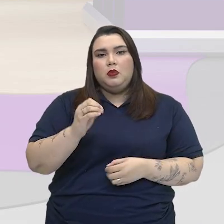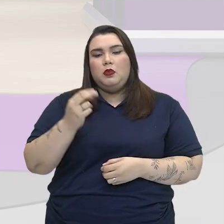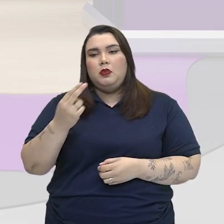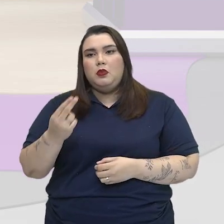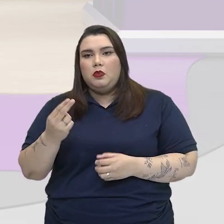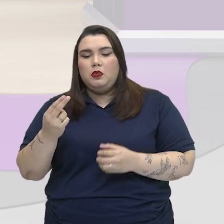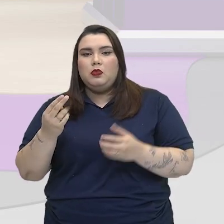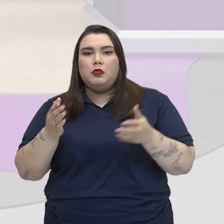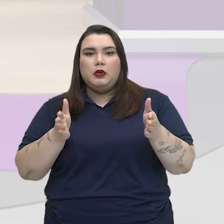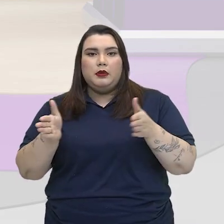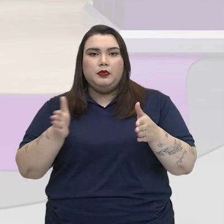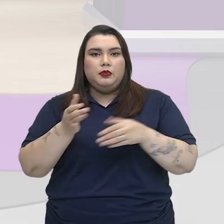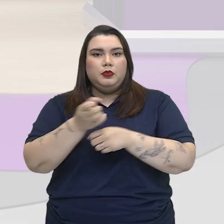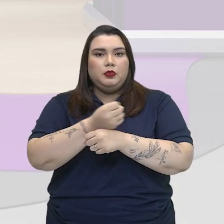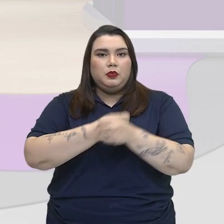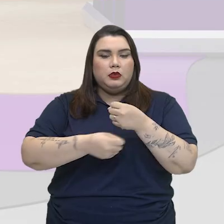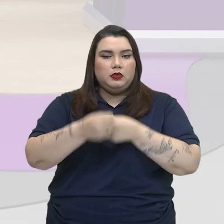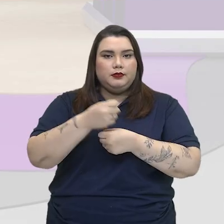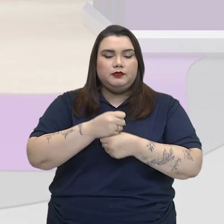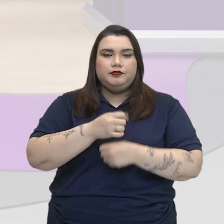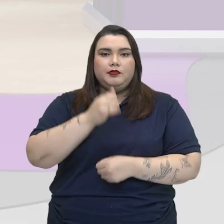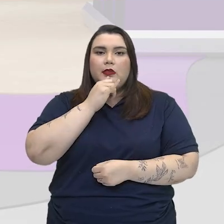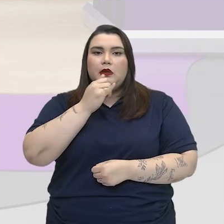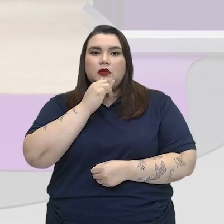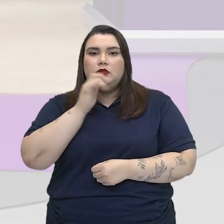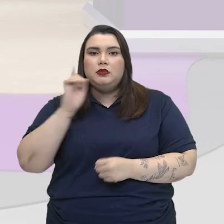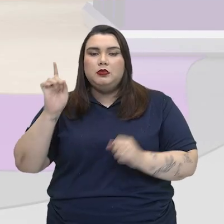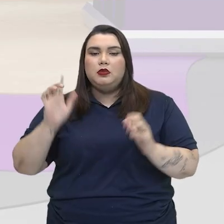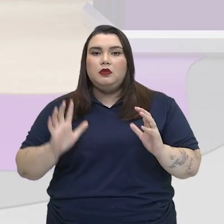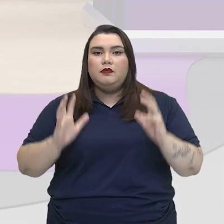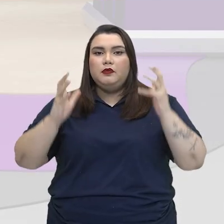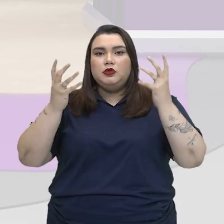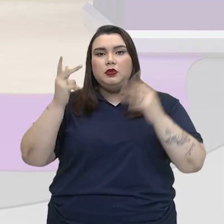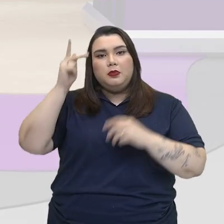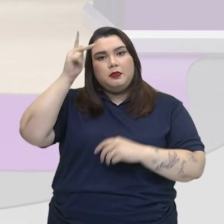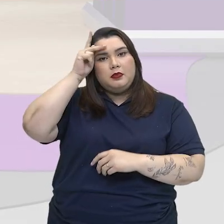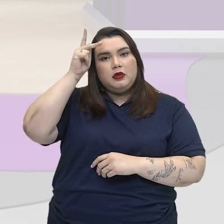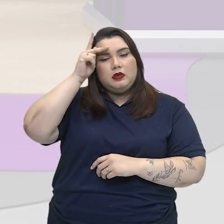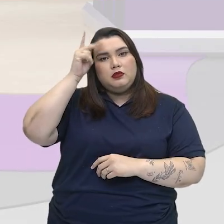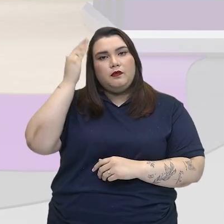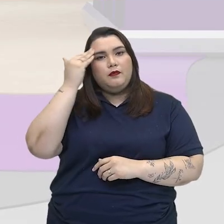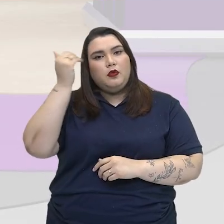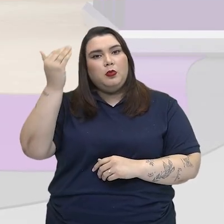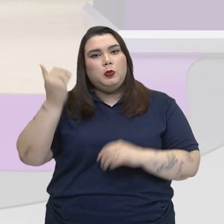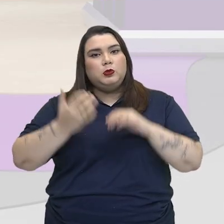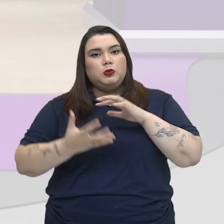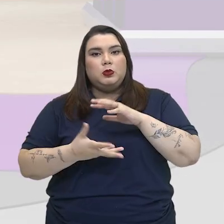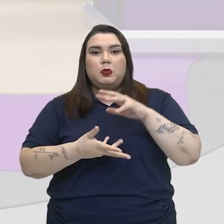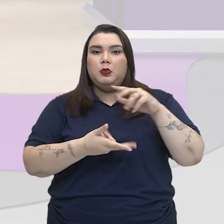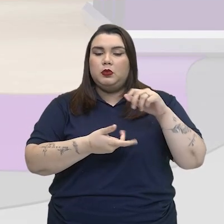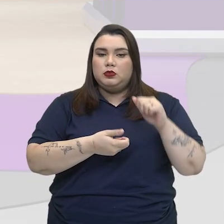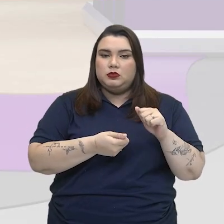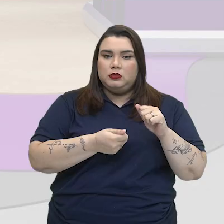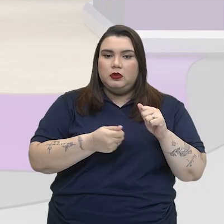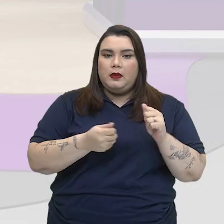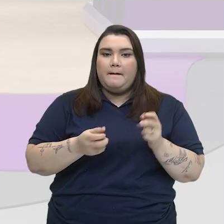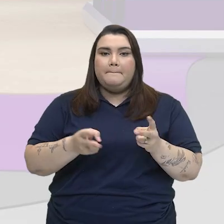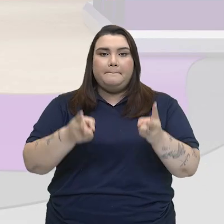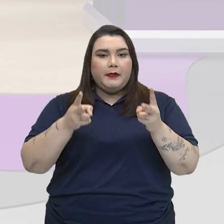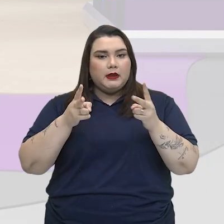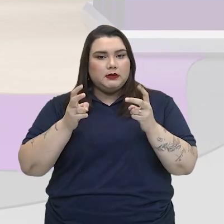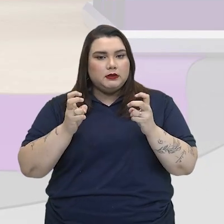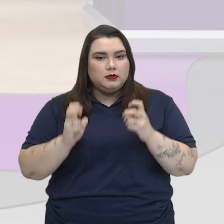de Parintins, que é muito conhecido, né, não só aqui no estado, como nacionalmente e até internacionalmente. Então, é